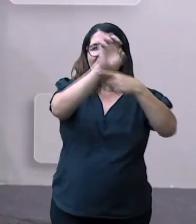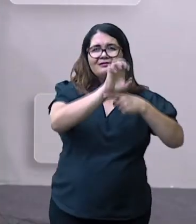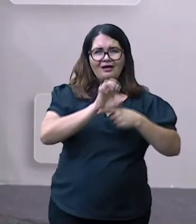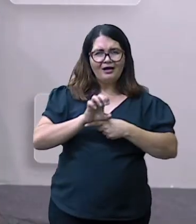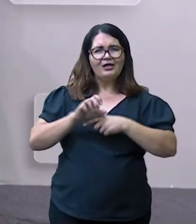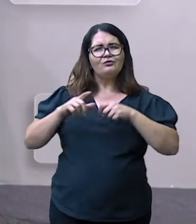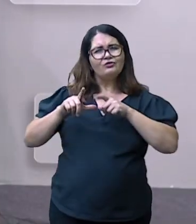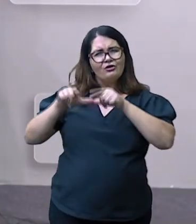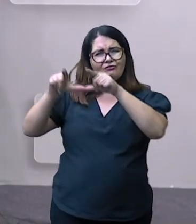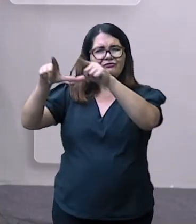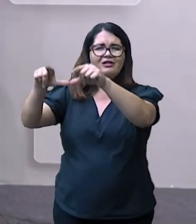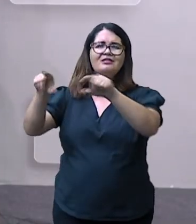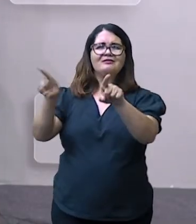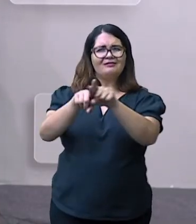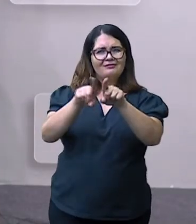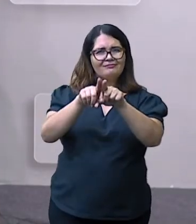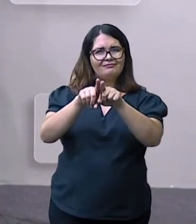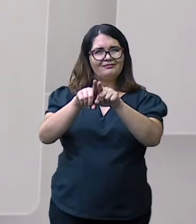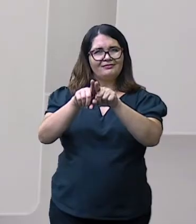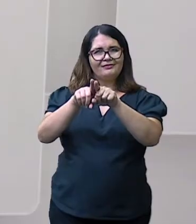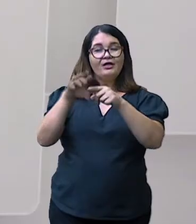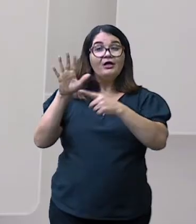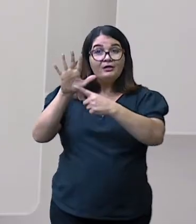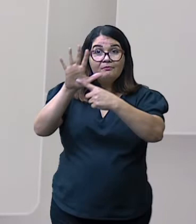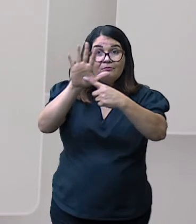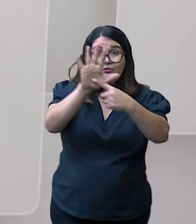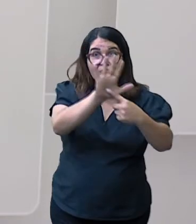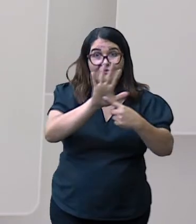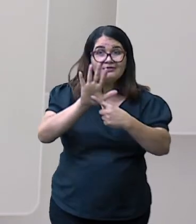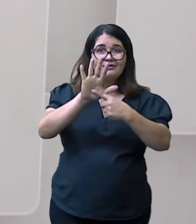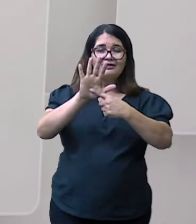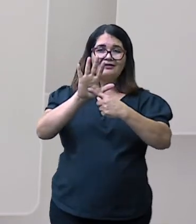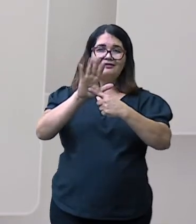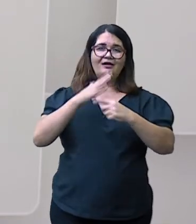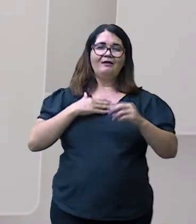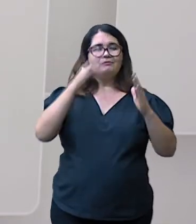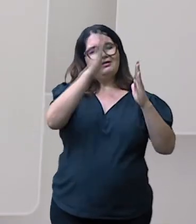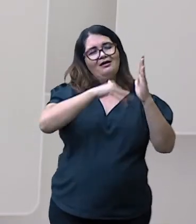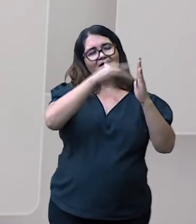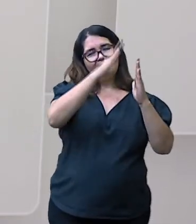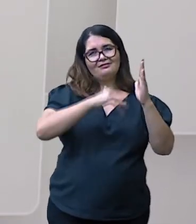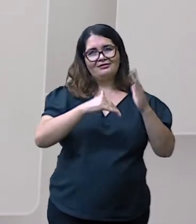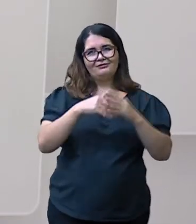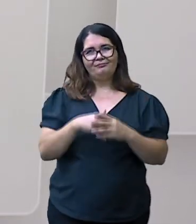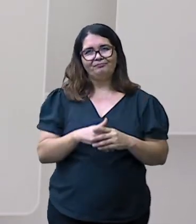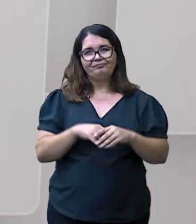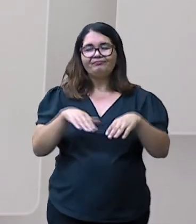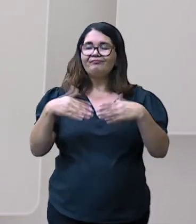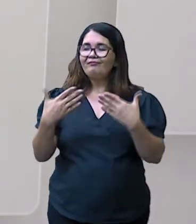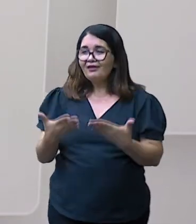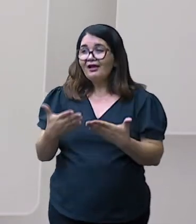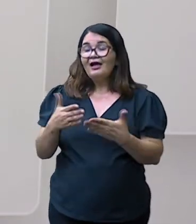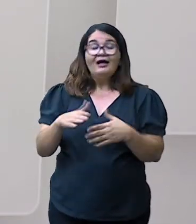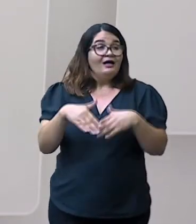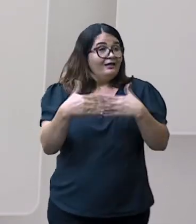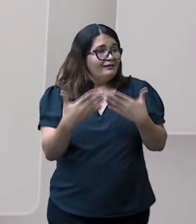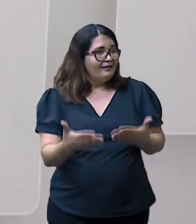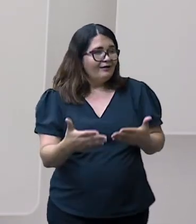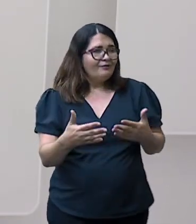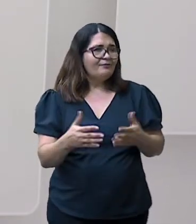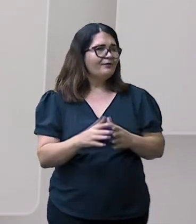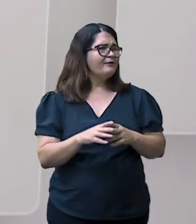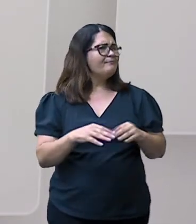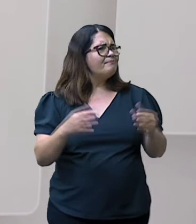Gente, fantástico essa aula de história. Naquela introdução que nós fizemos